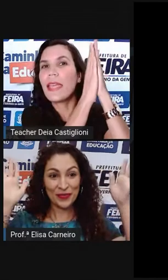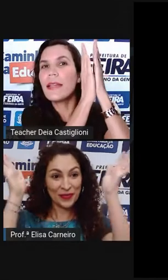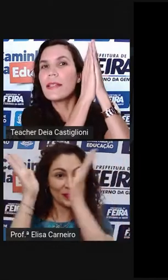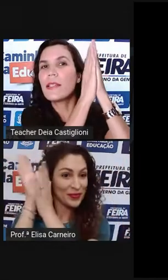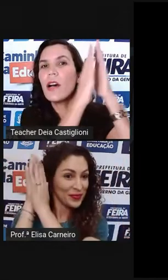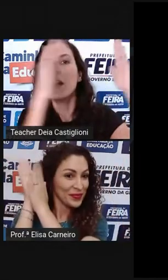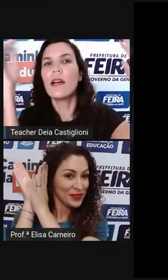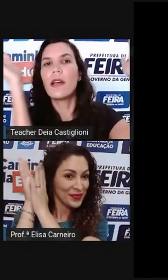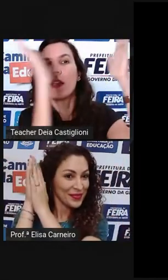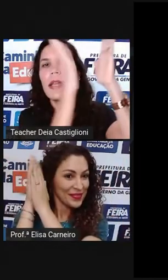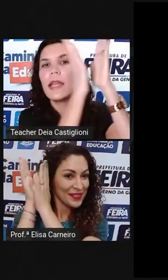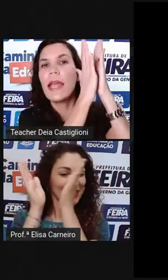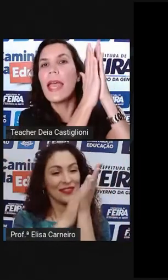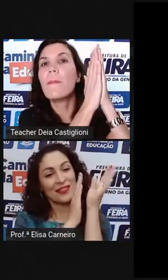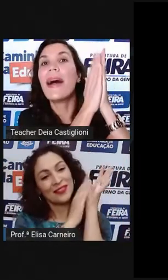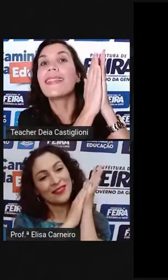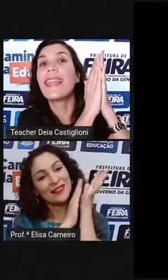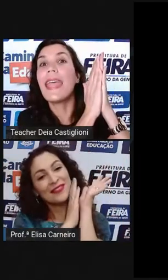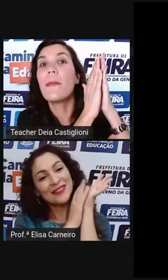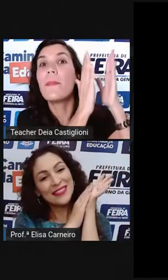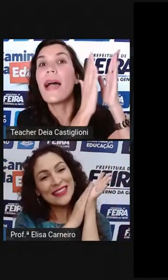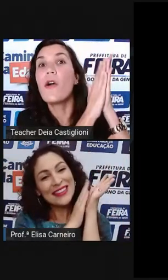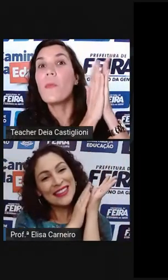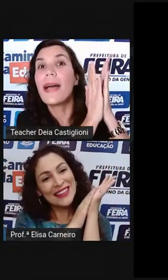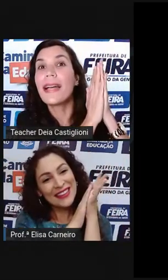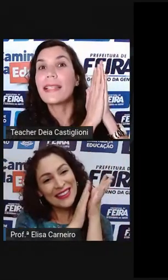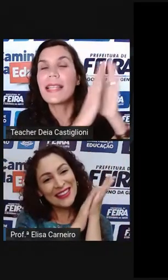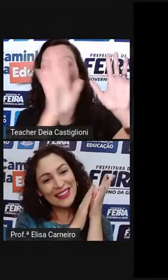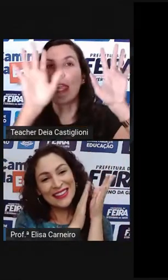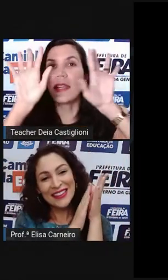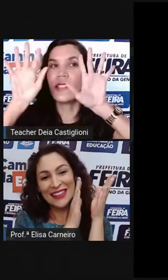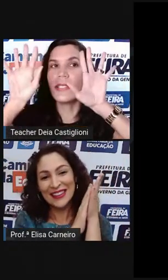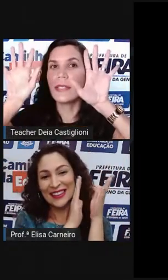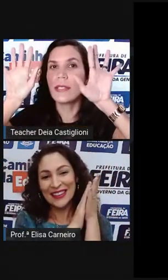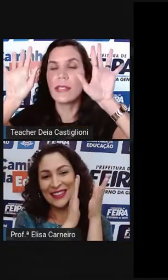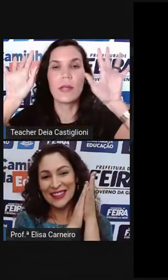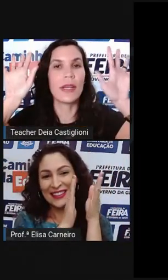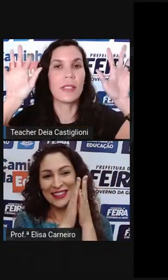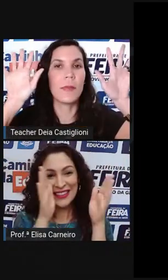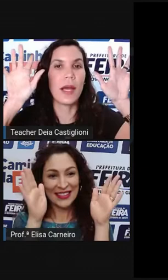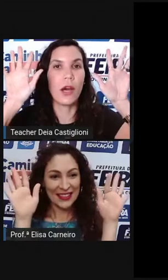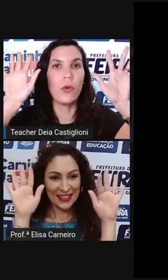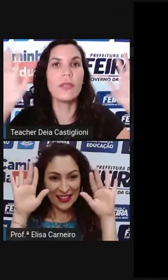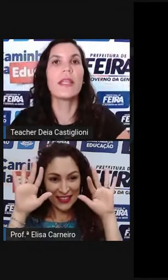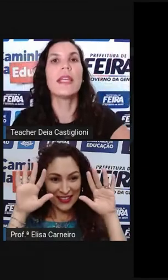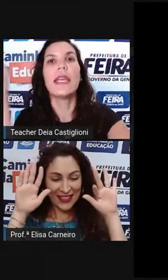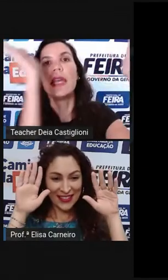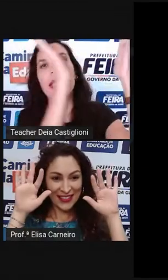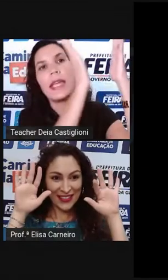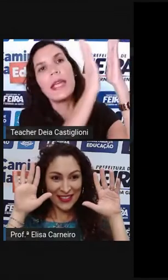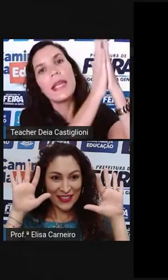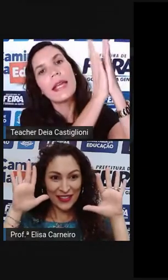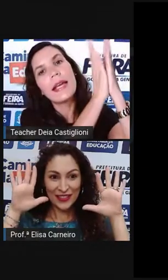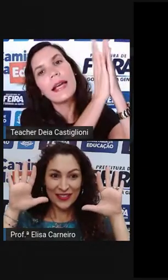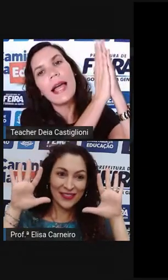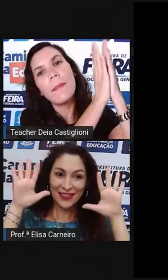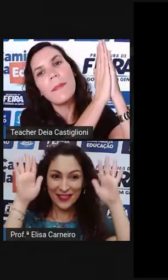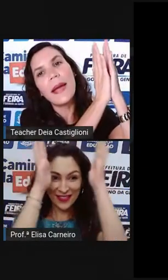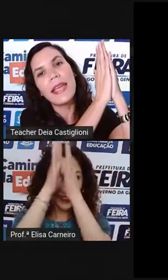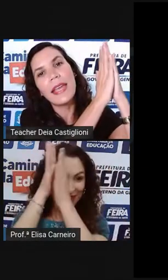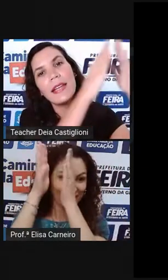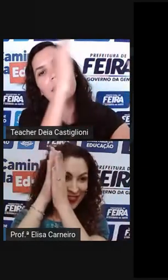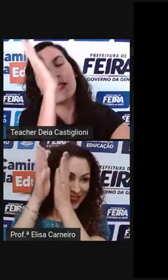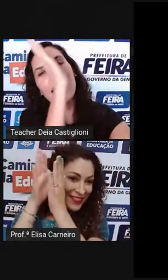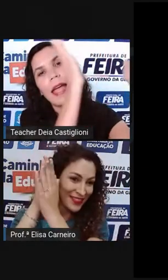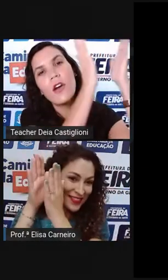my hands, ó. É bater palmas. Hands são as mãos. E clap